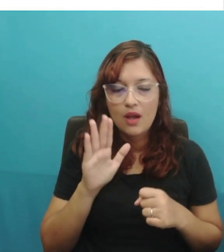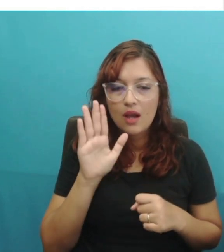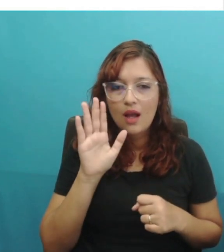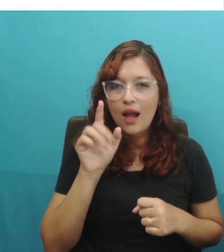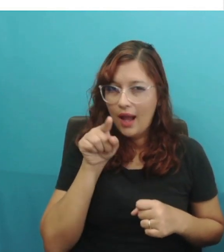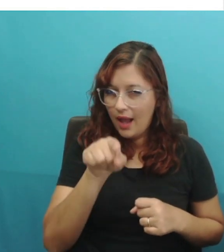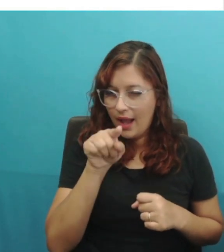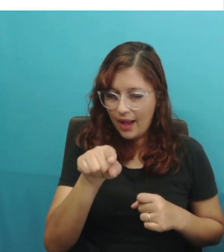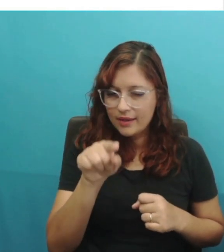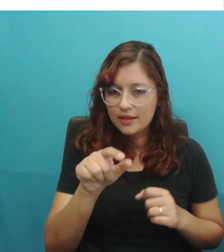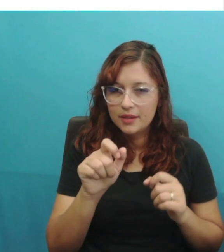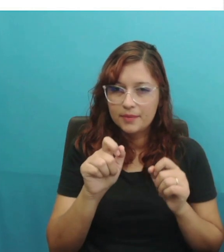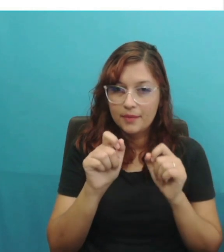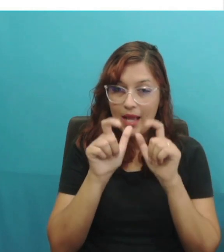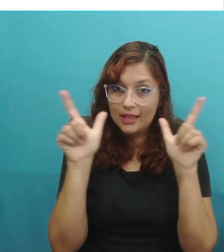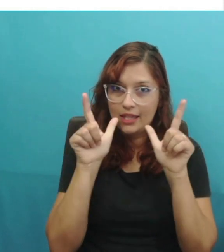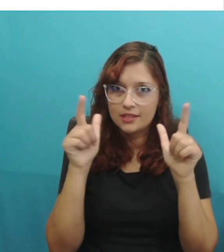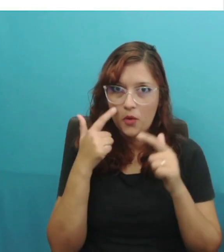Ó, veja.